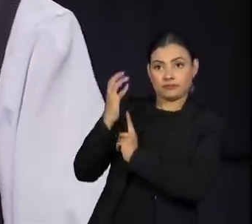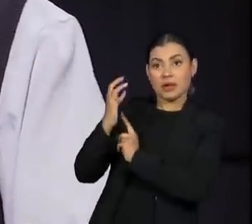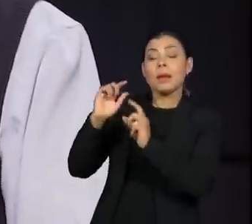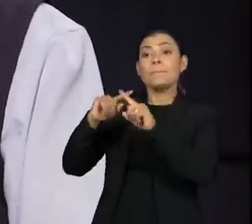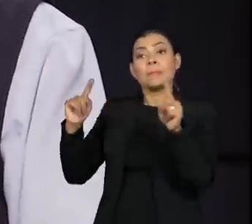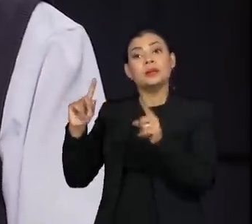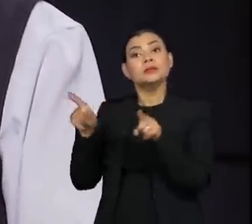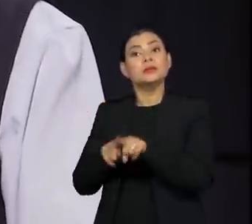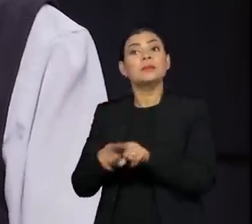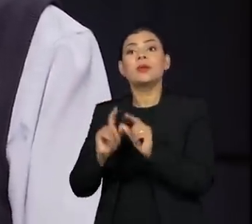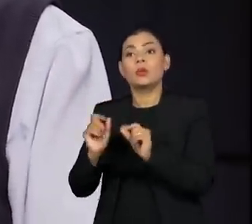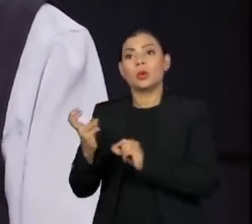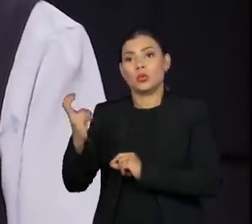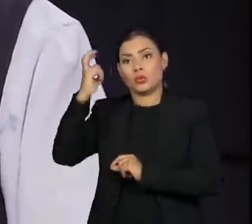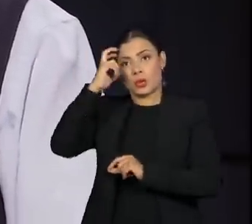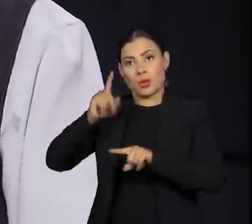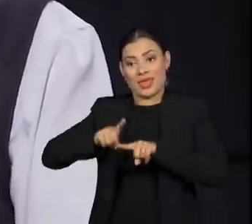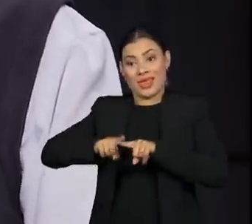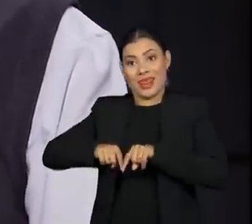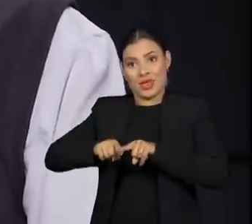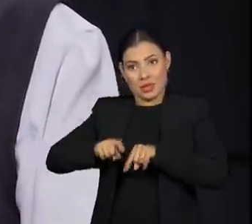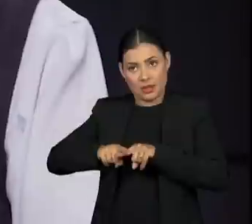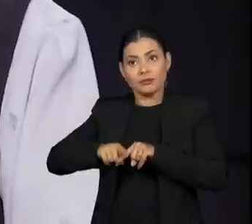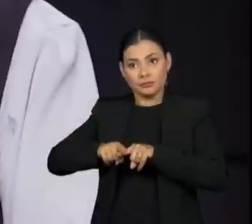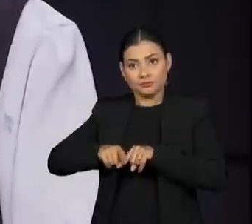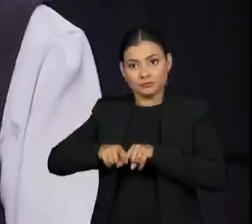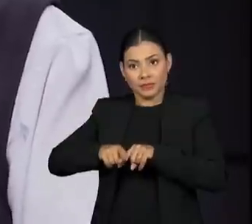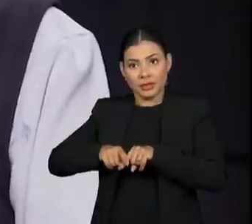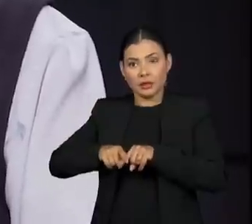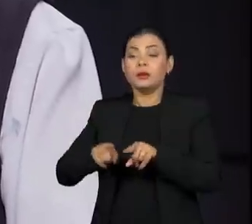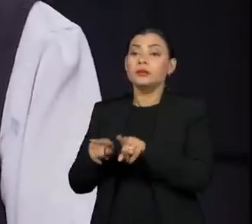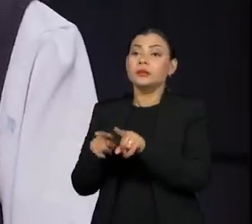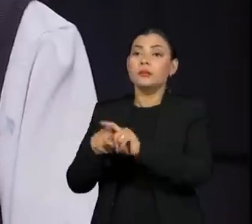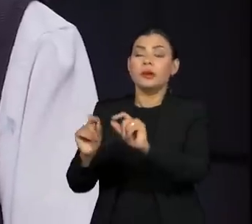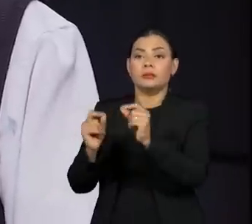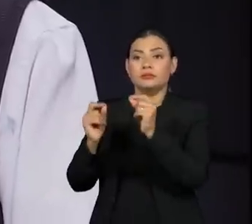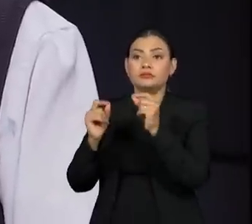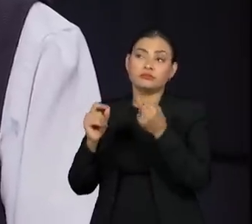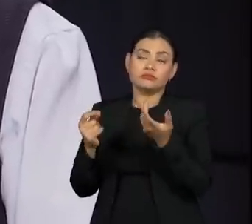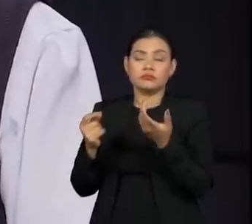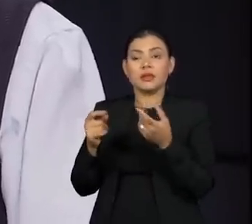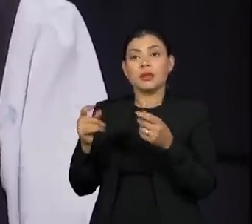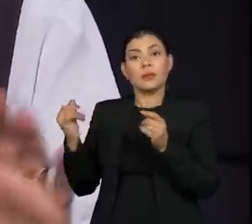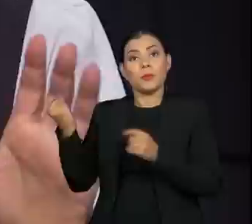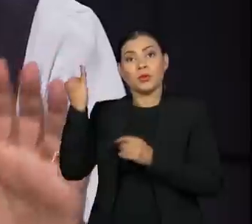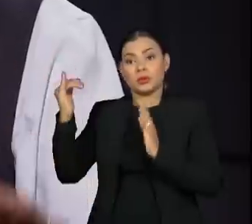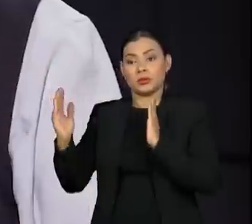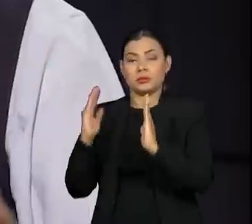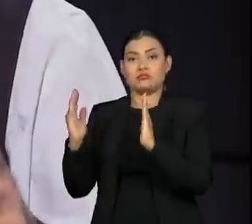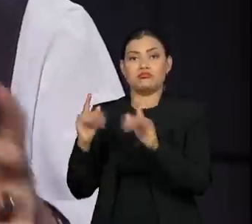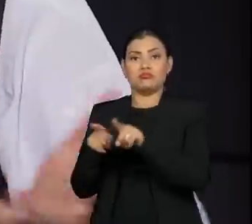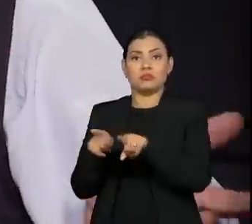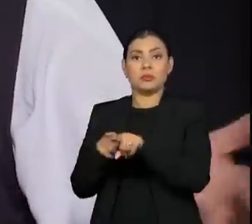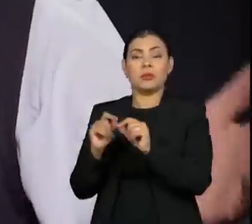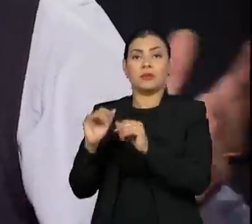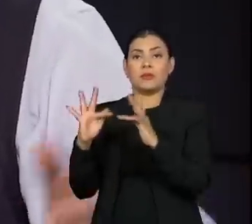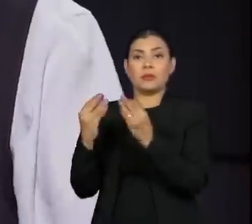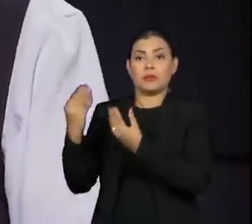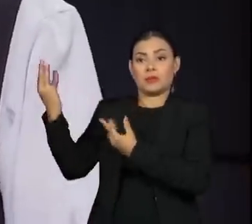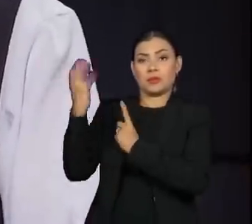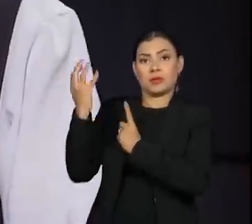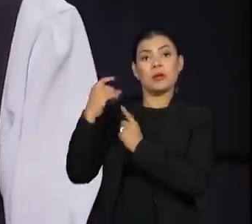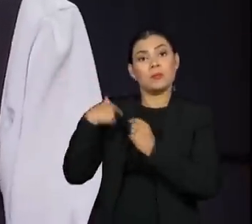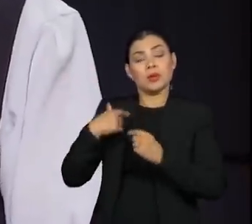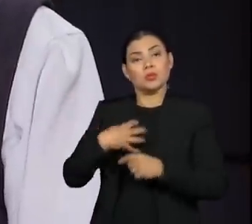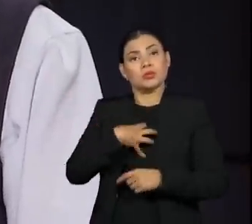basicamente quando falei culturalmente grego e alguma coisa da do que sobrou de Trieste aí que também é importante mas eu me sentia nunca me eu me senti brasileiro